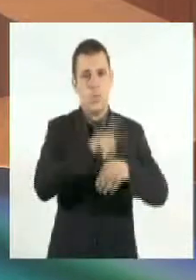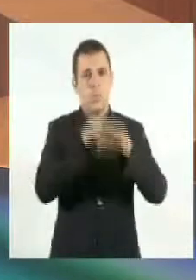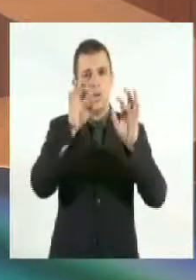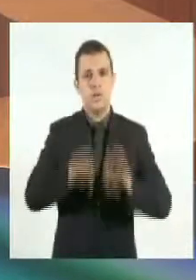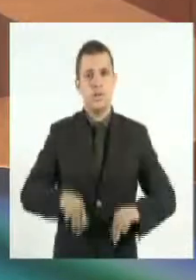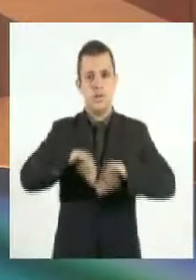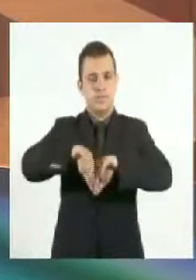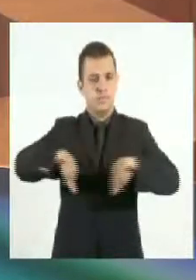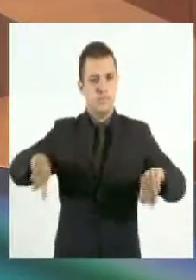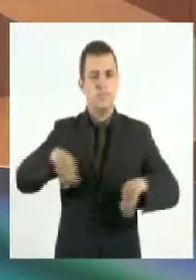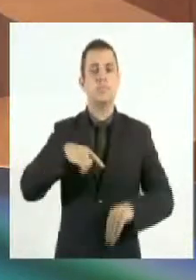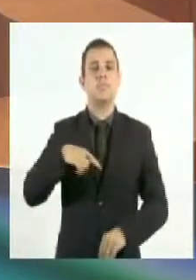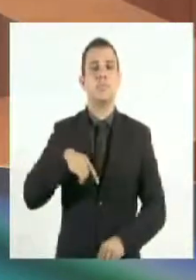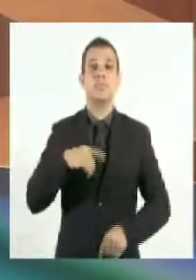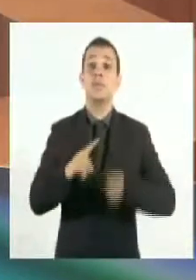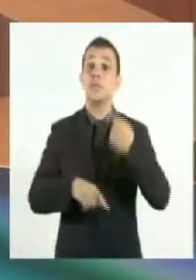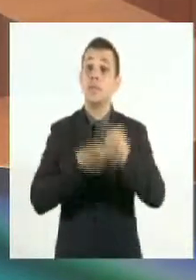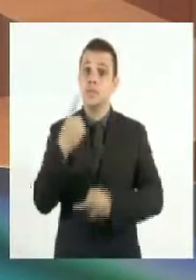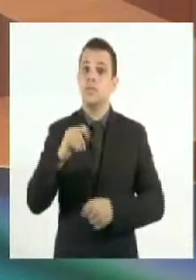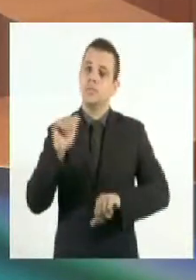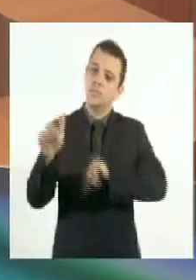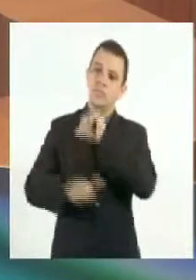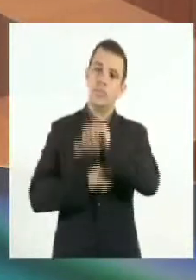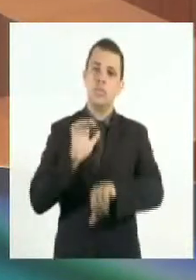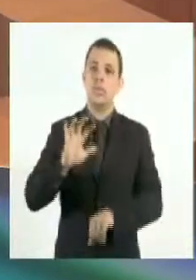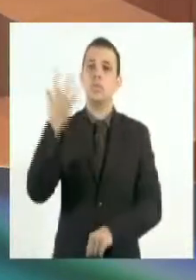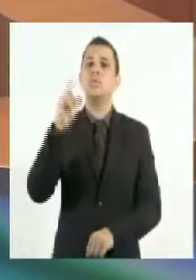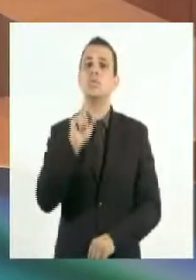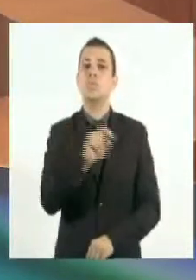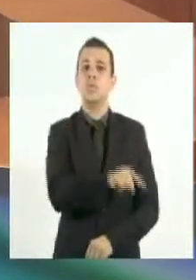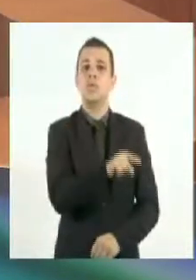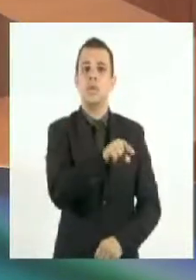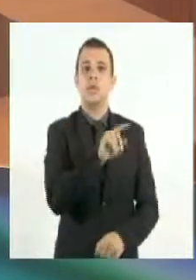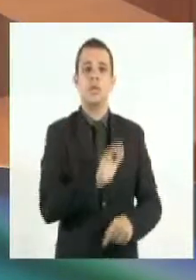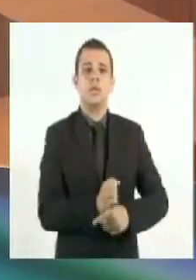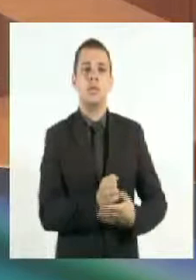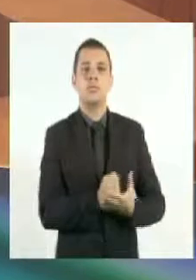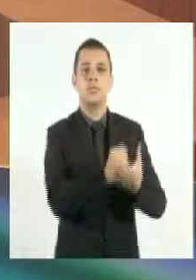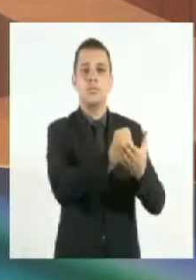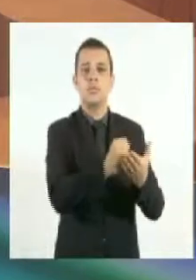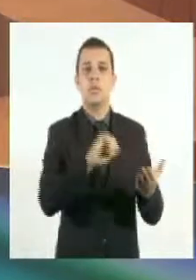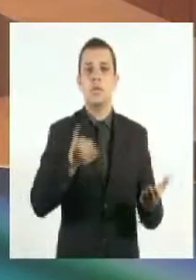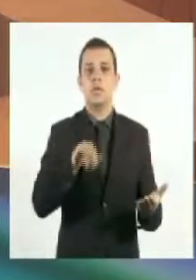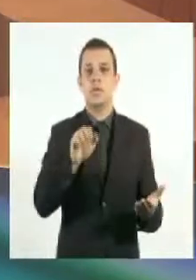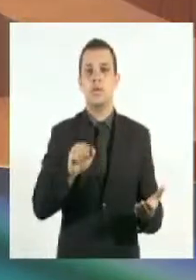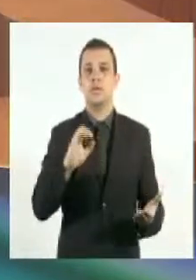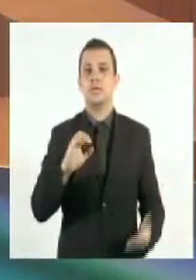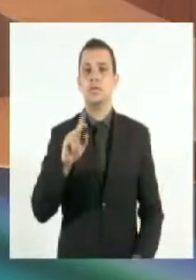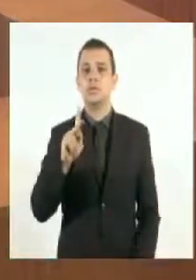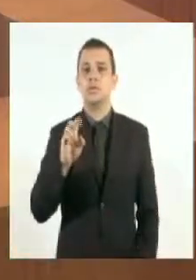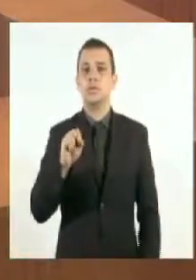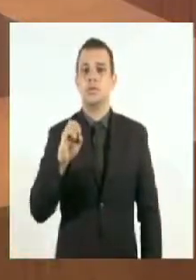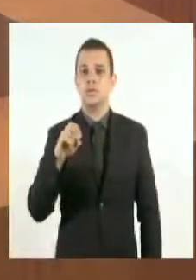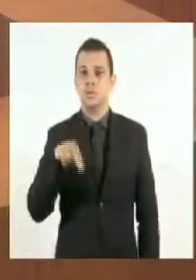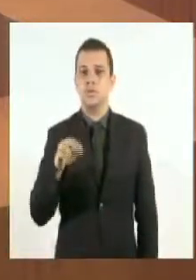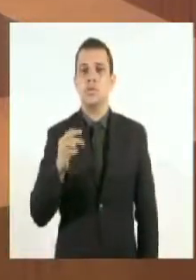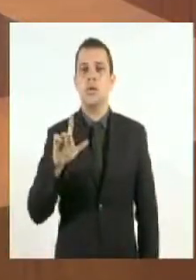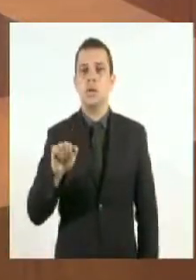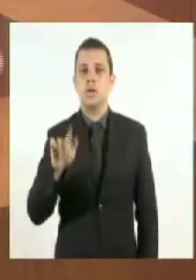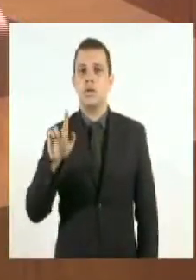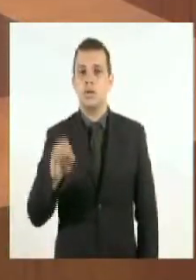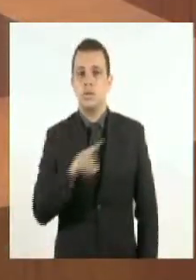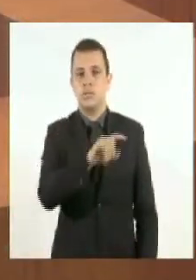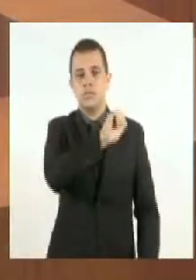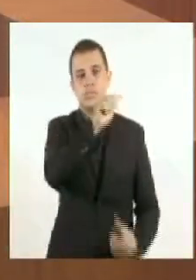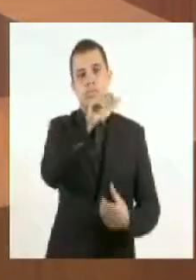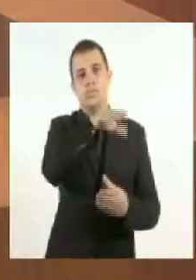transição com a eleição do Dr. Jackson Lago, no qual o ex-governador Zé Reinaldo foi importante no sentido de tê-lo apoiado.